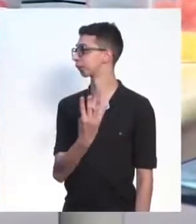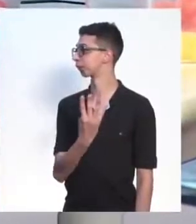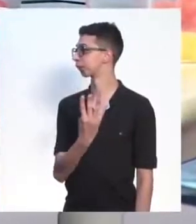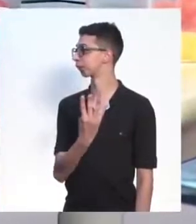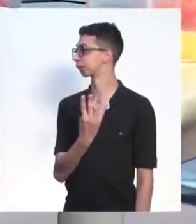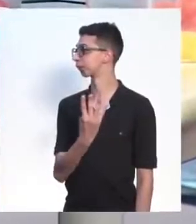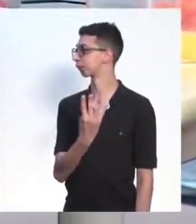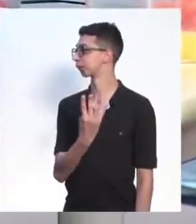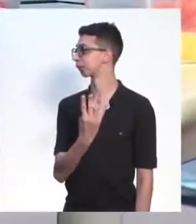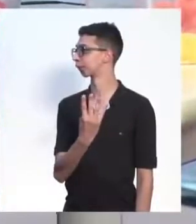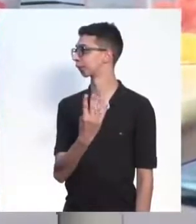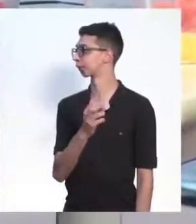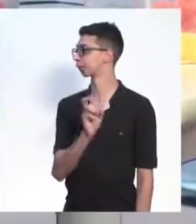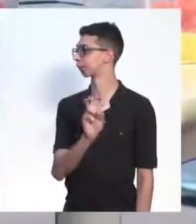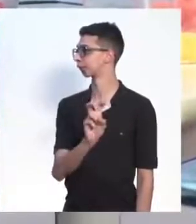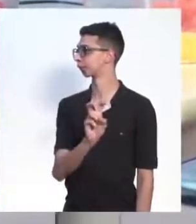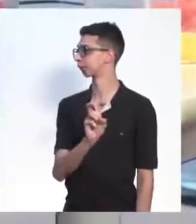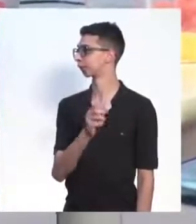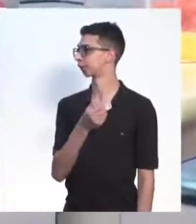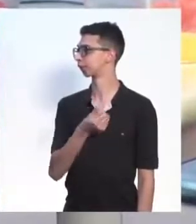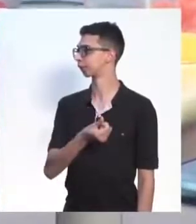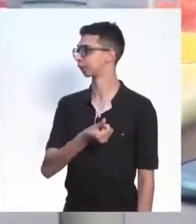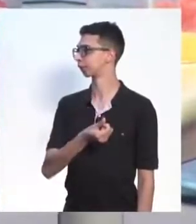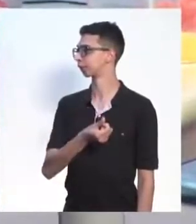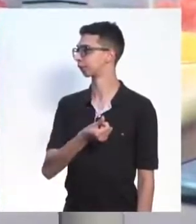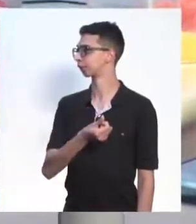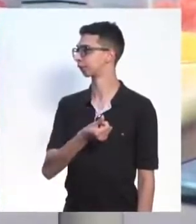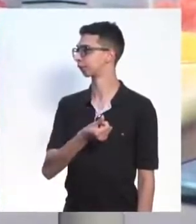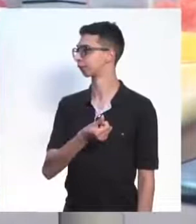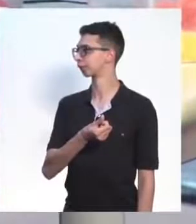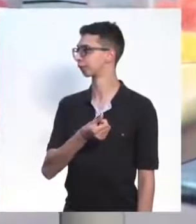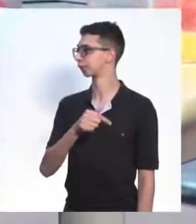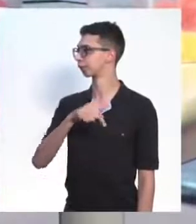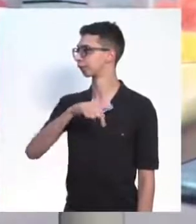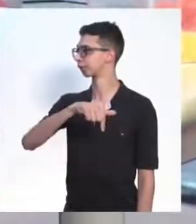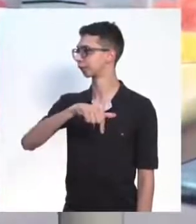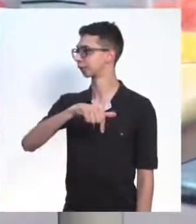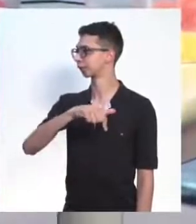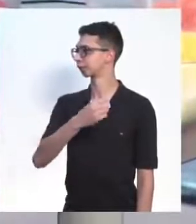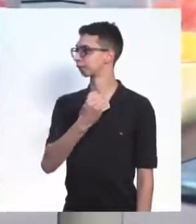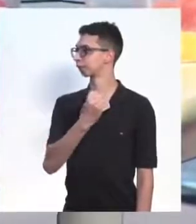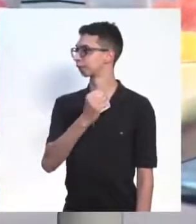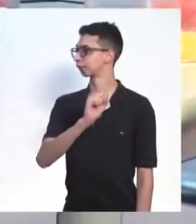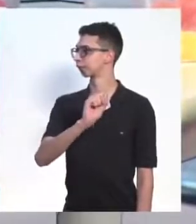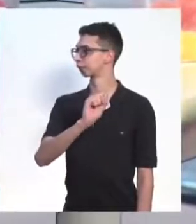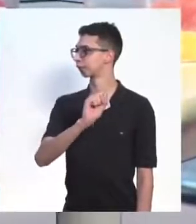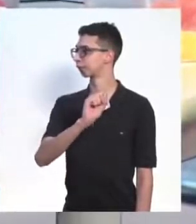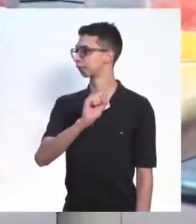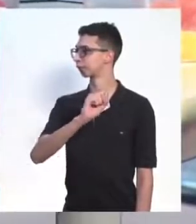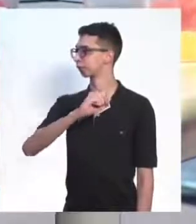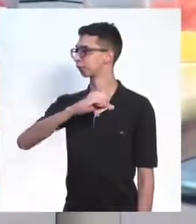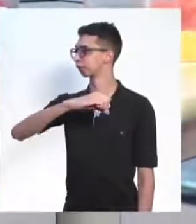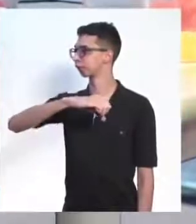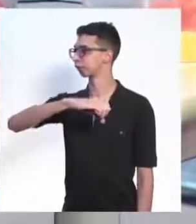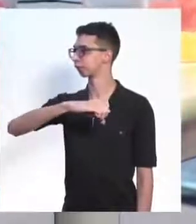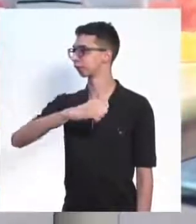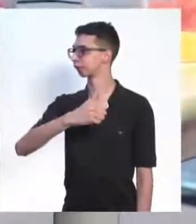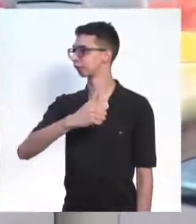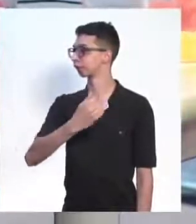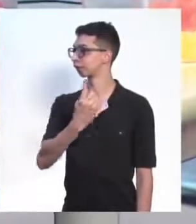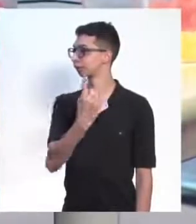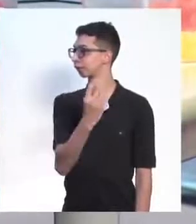4, 5, 6, 7, 8, 9,